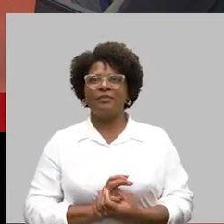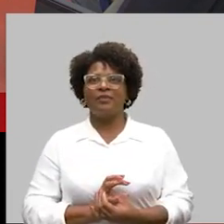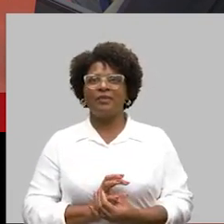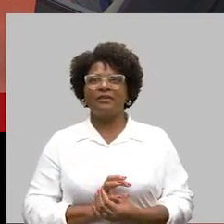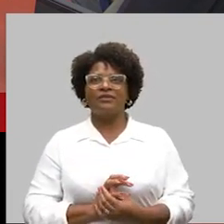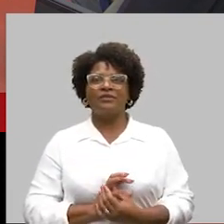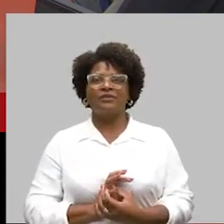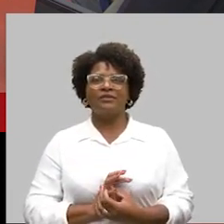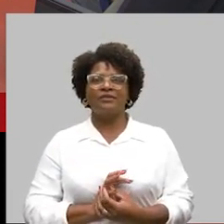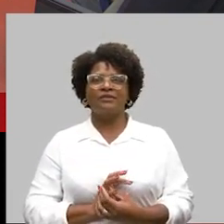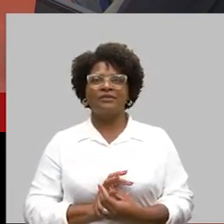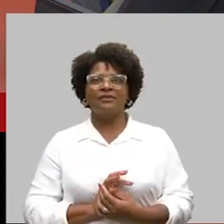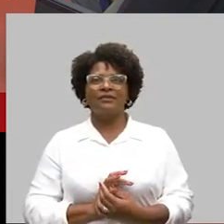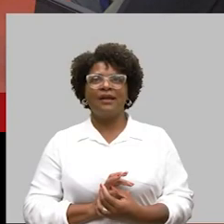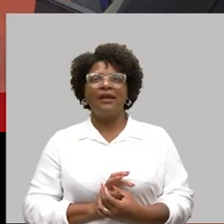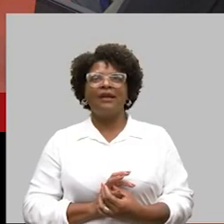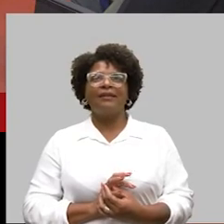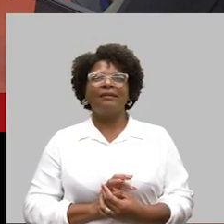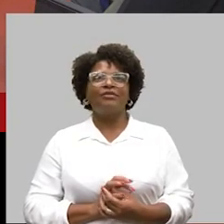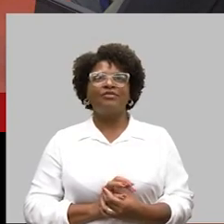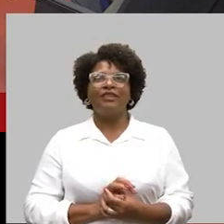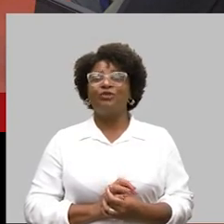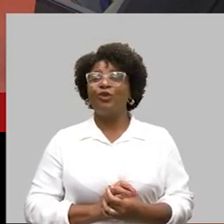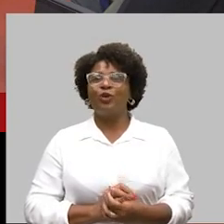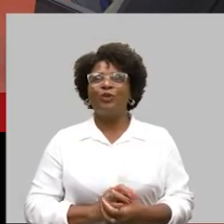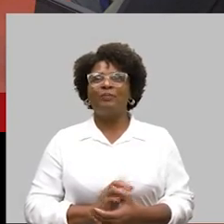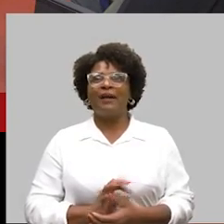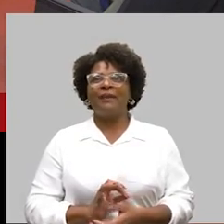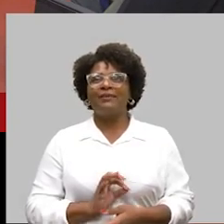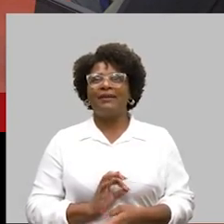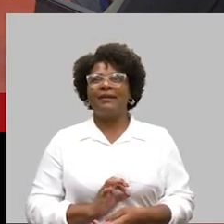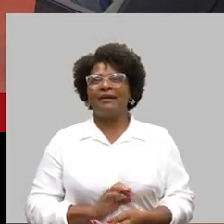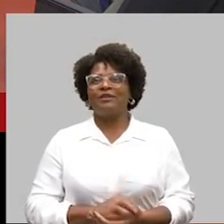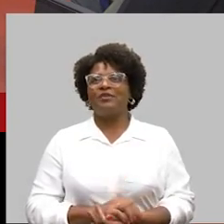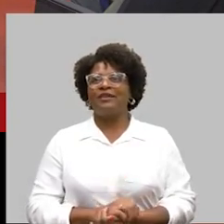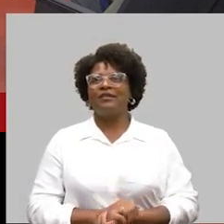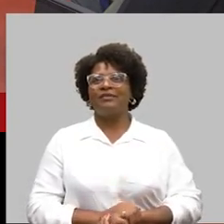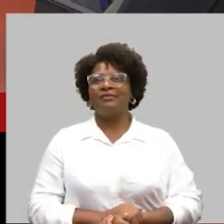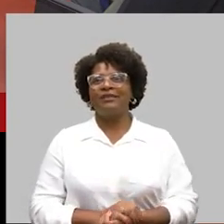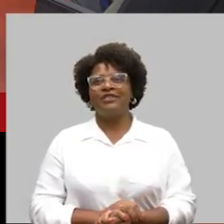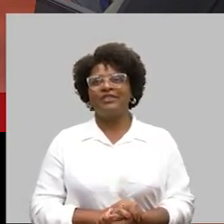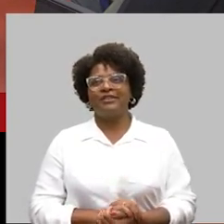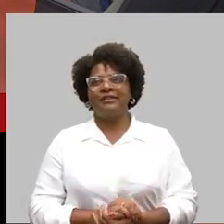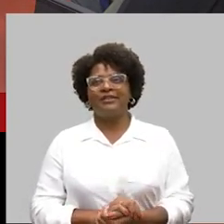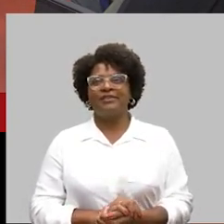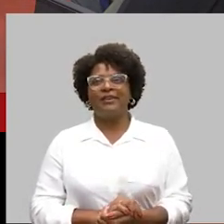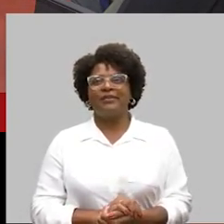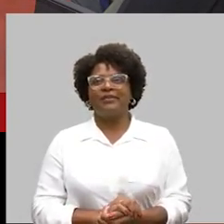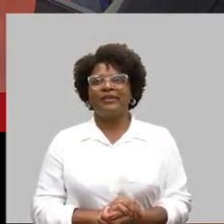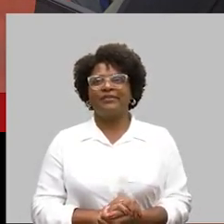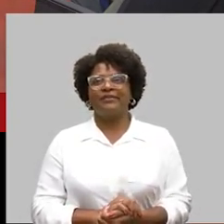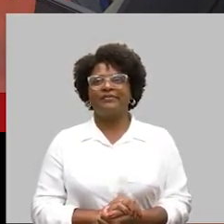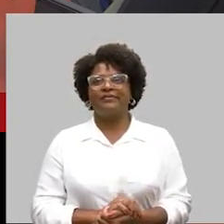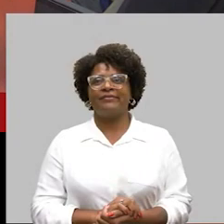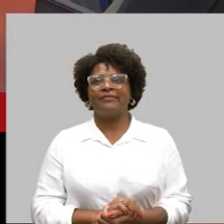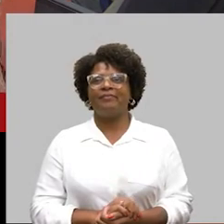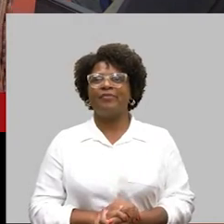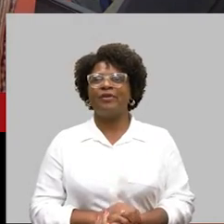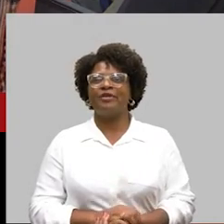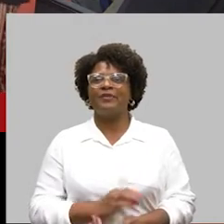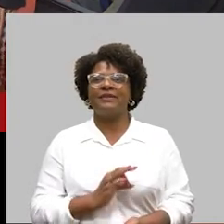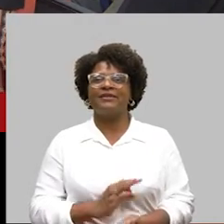dia aí perfeito quem quiser utilizar pode falar lá